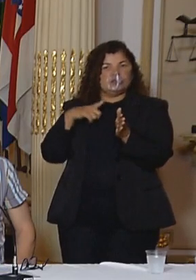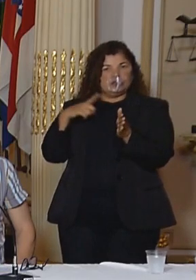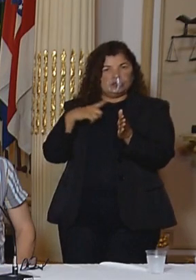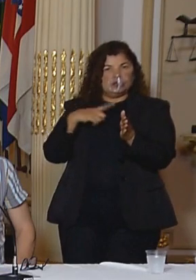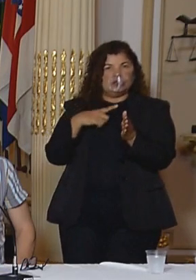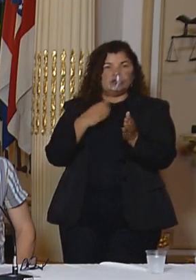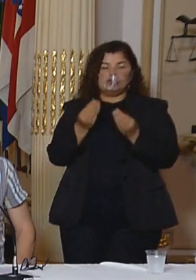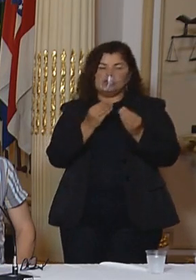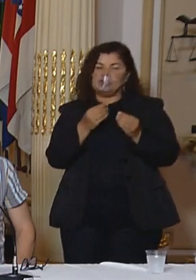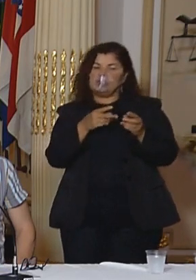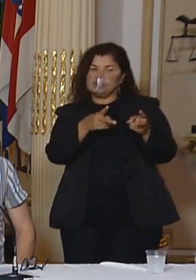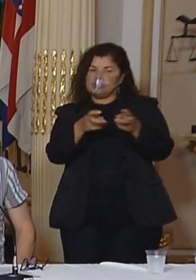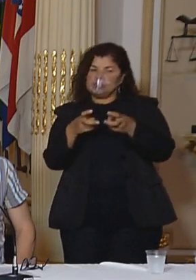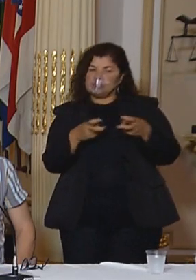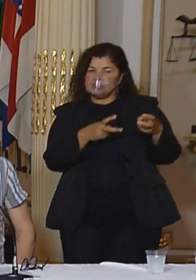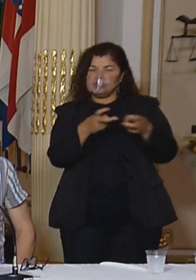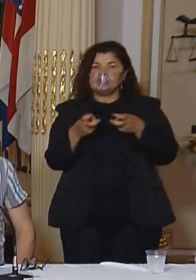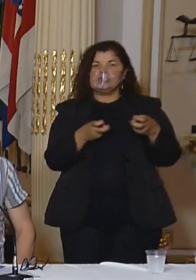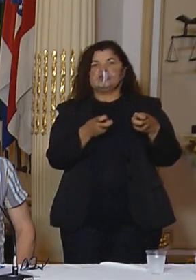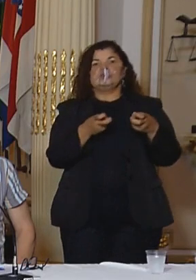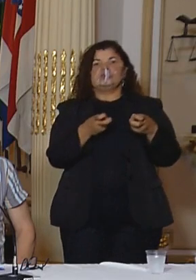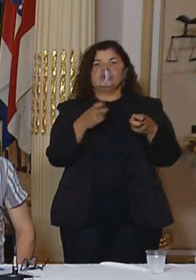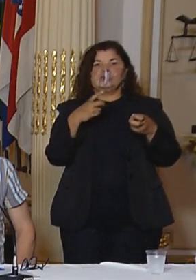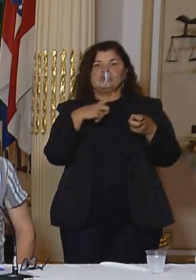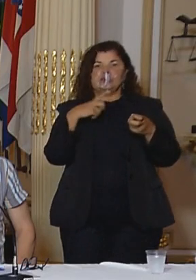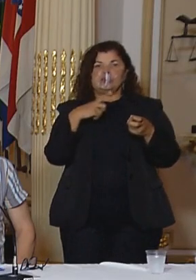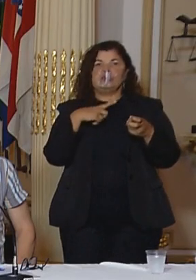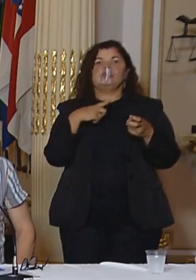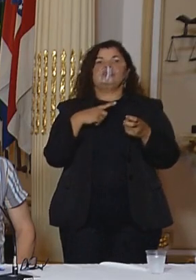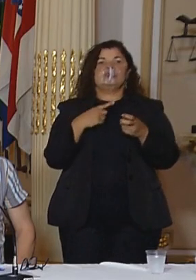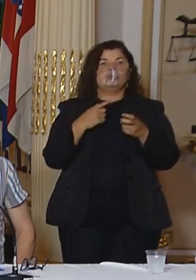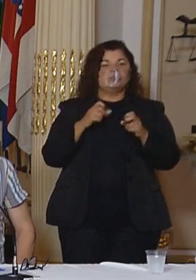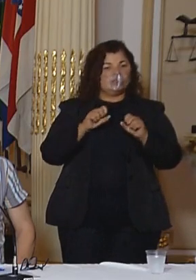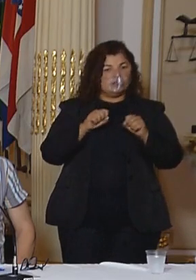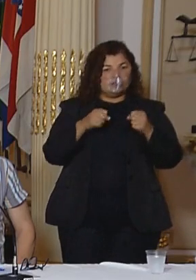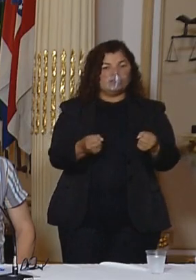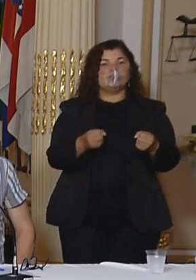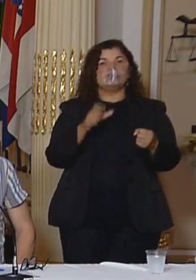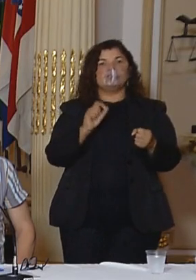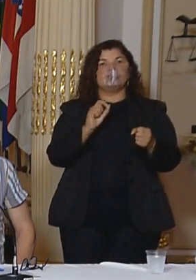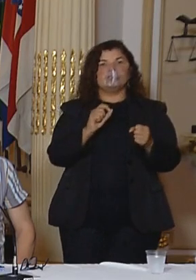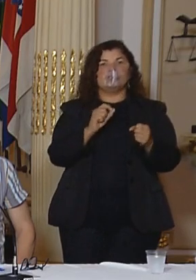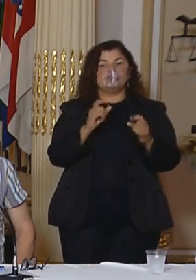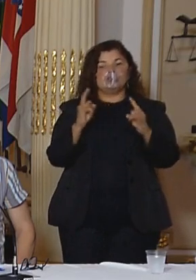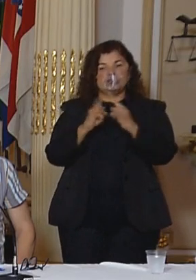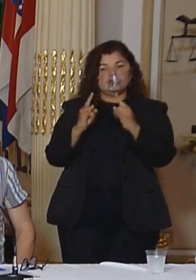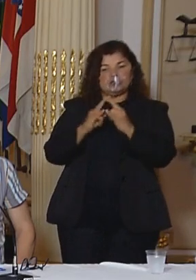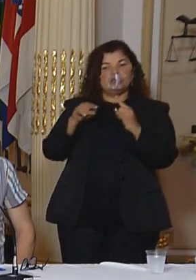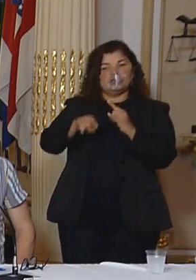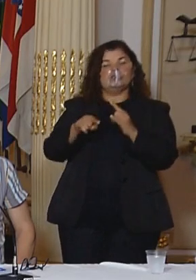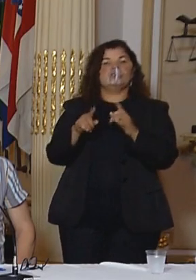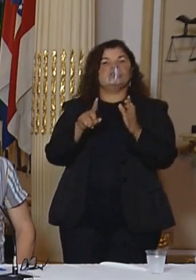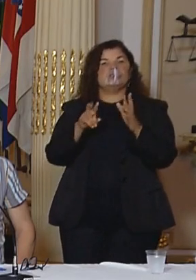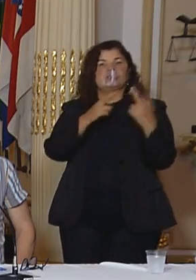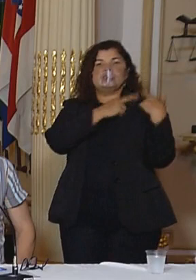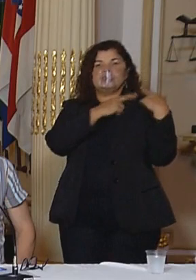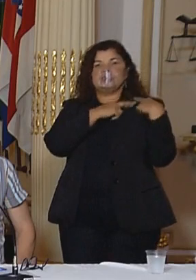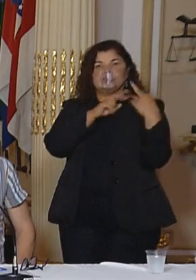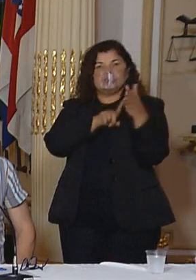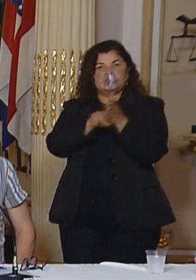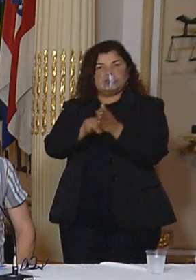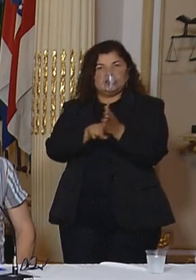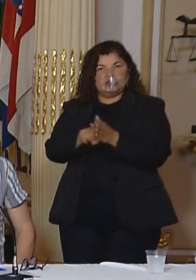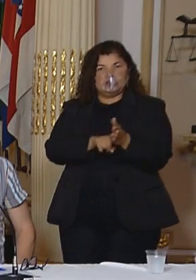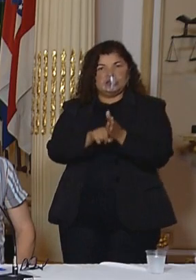de notificação desde o início. A gente tem reforçado isso para aquelas entidades que notificam os casos. Isso está